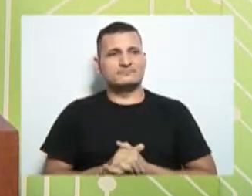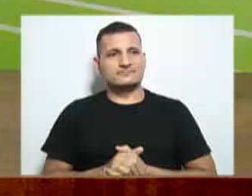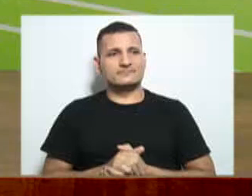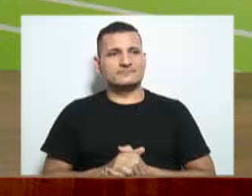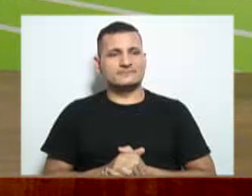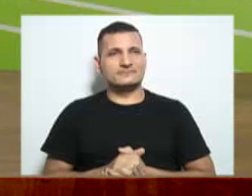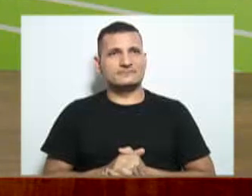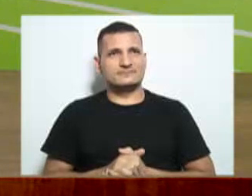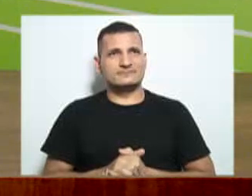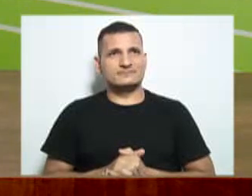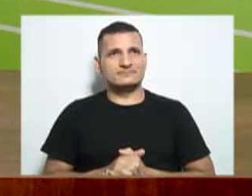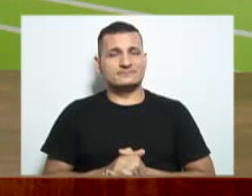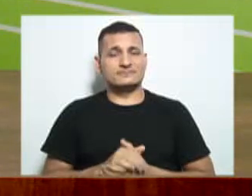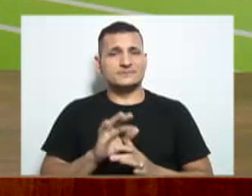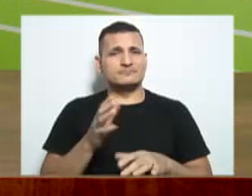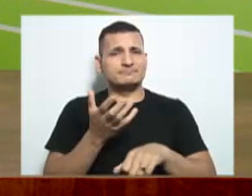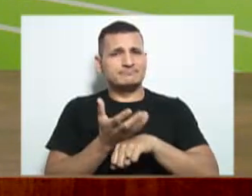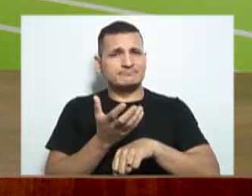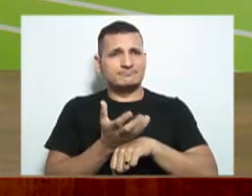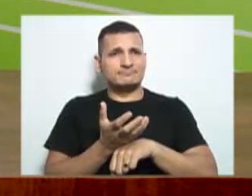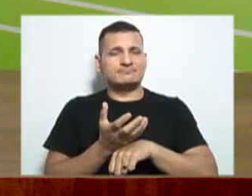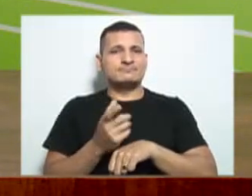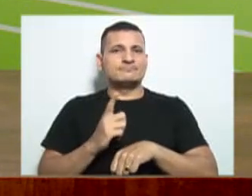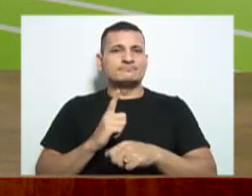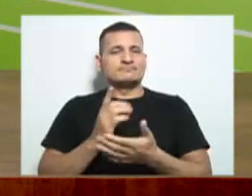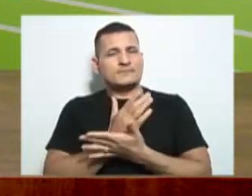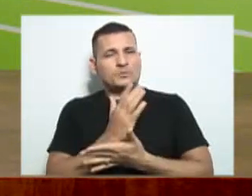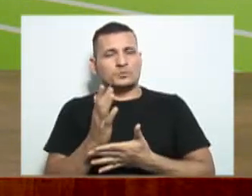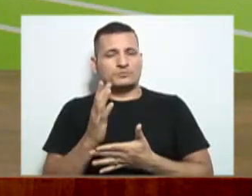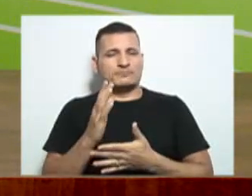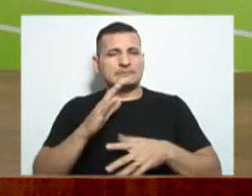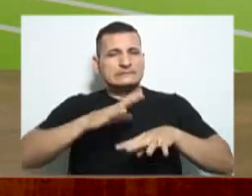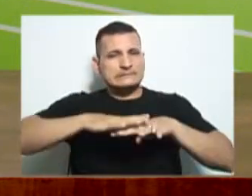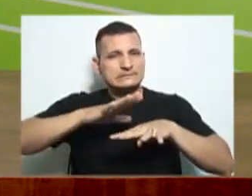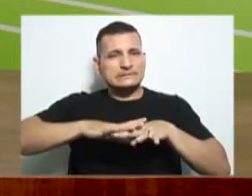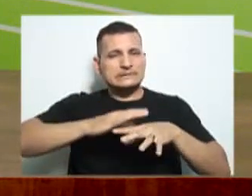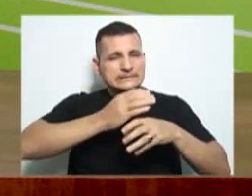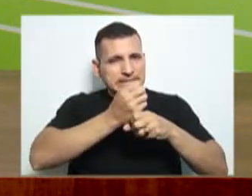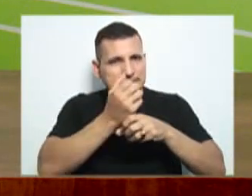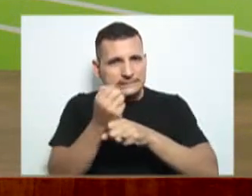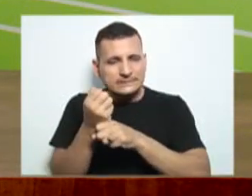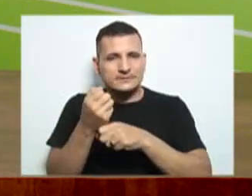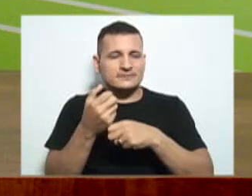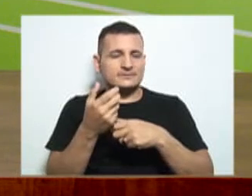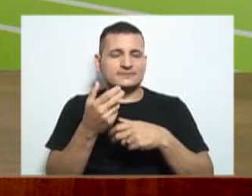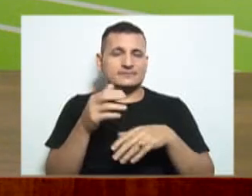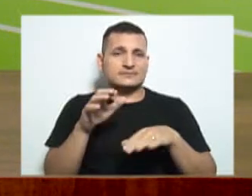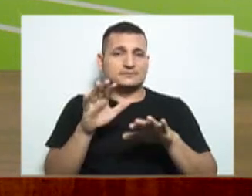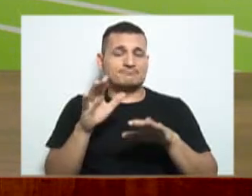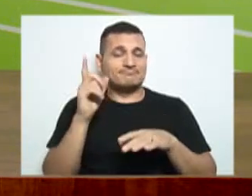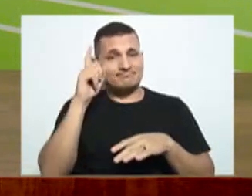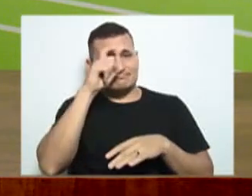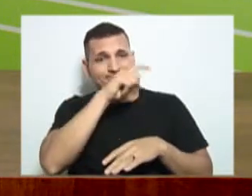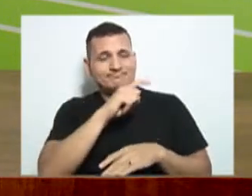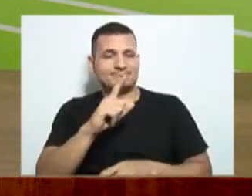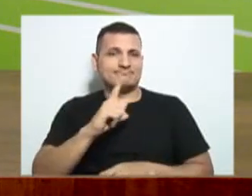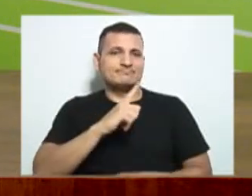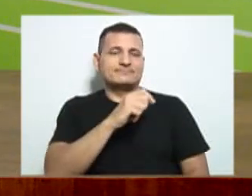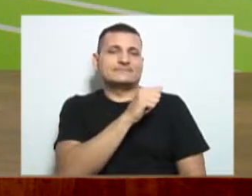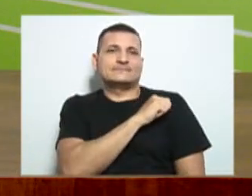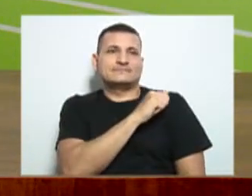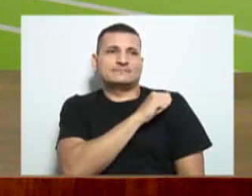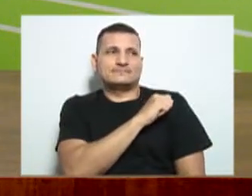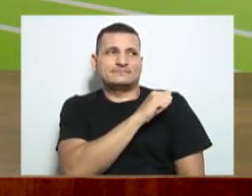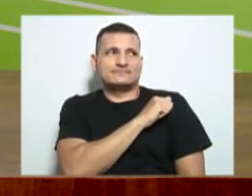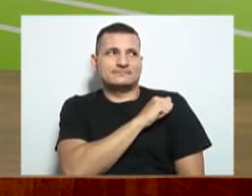infelizmente, essa disciplina, ela tem alguns cálculos e os alunos têm uma certa